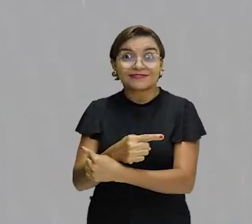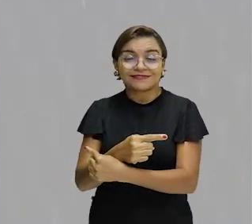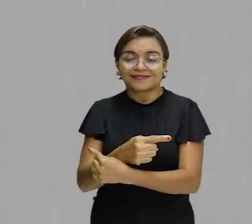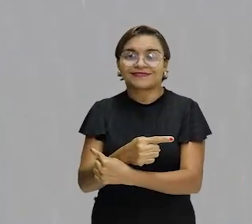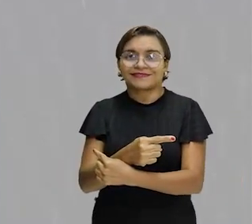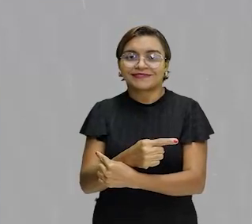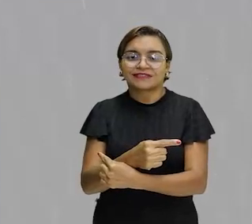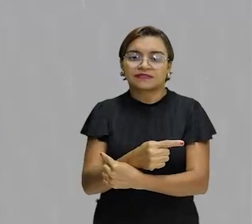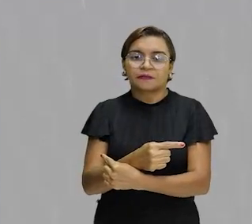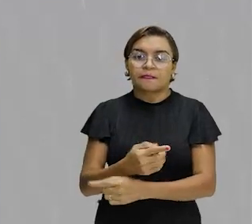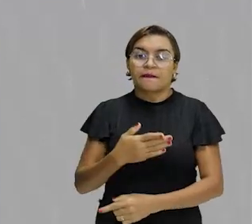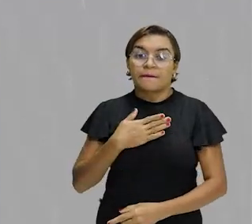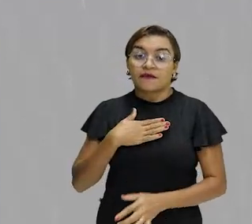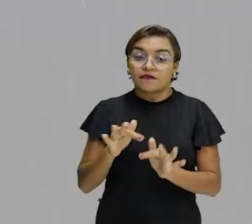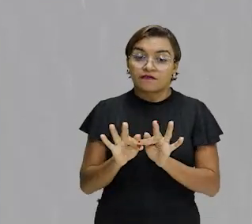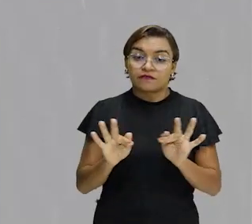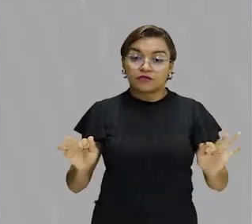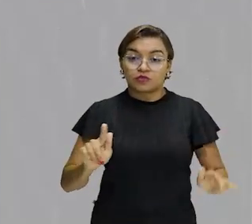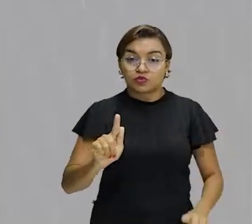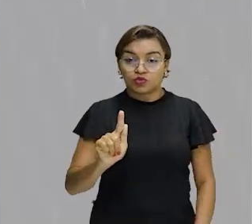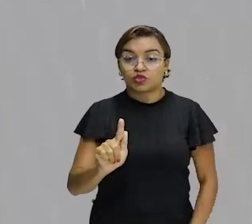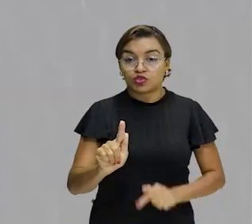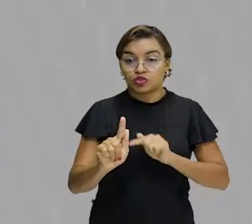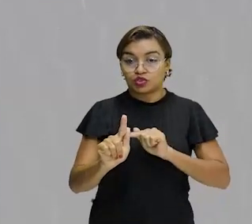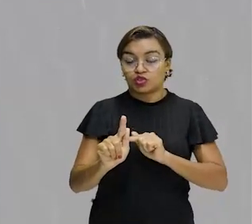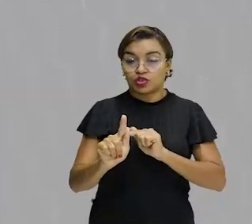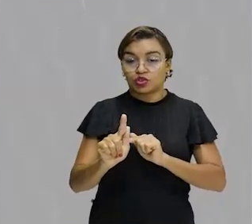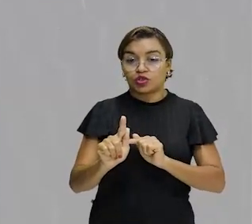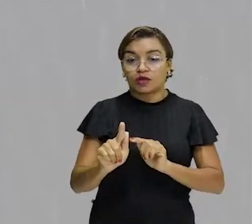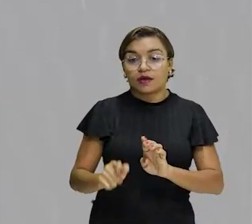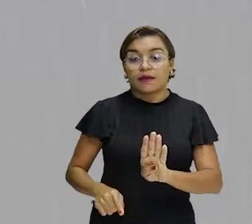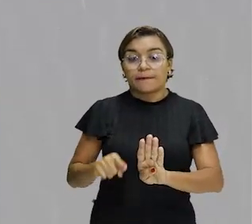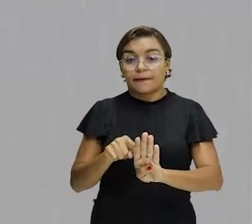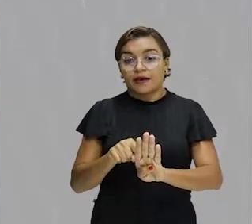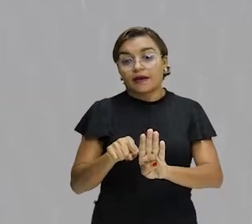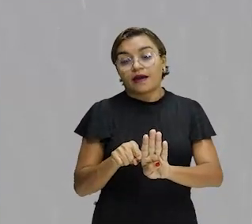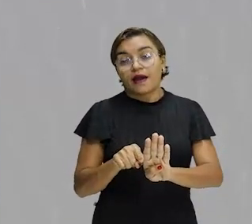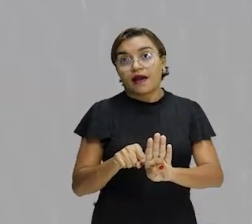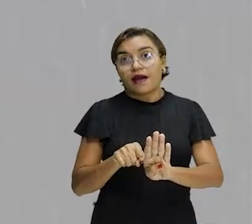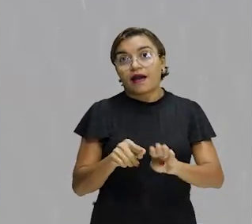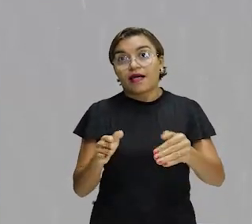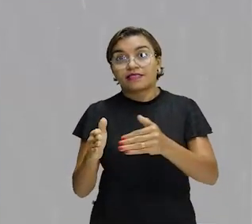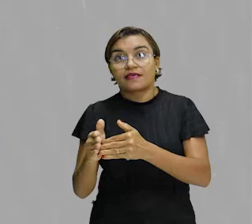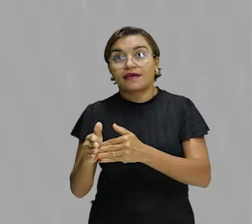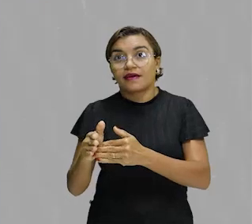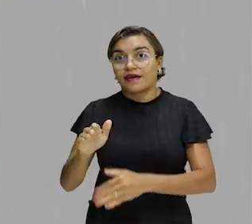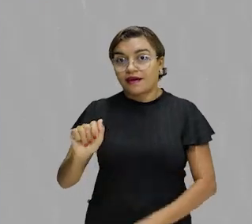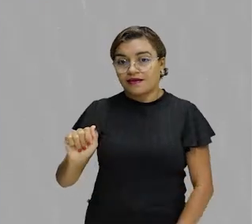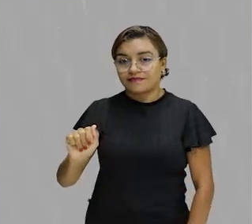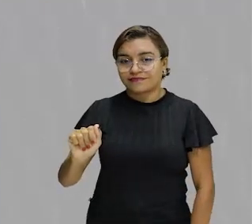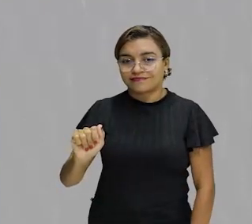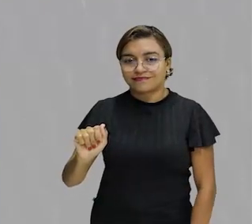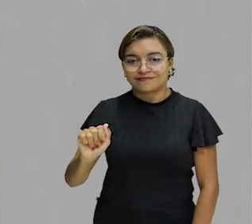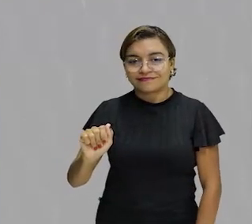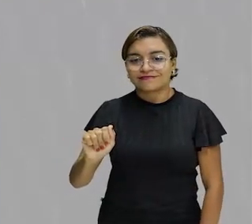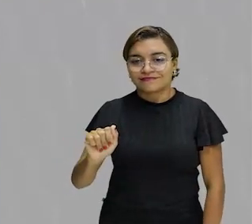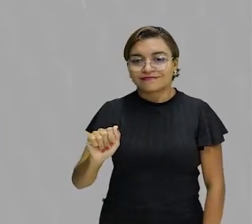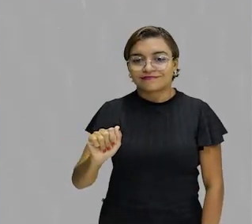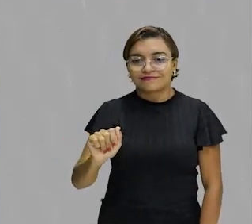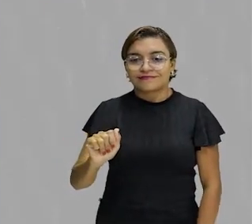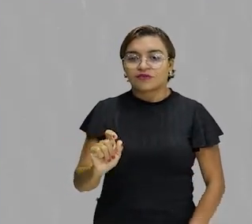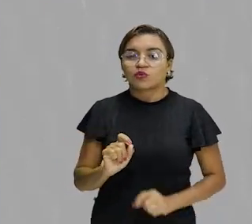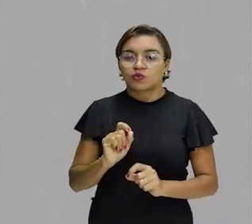3 e 7, e o conjunto B, que tem os elementos 4, 8, 10, 12 e 28, bem